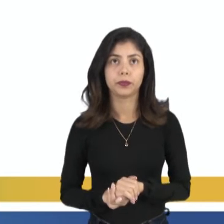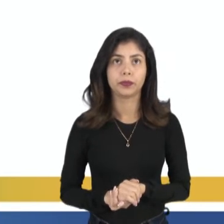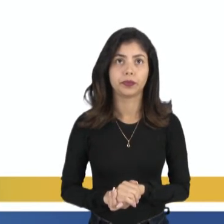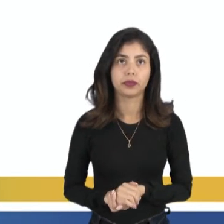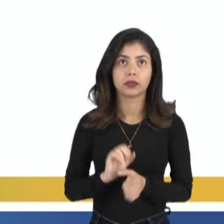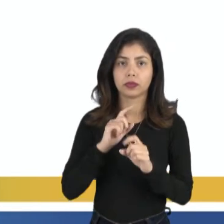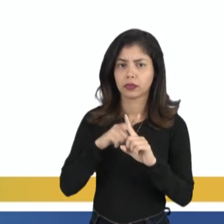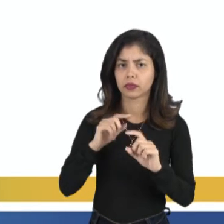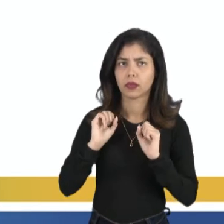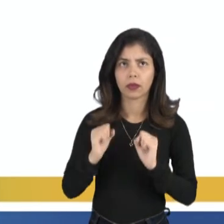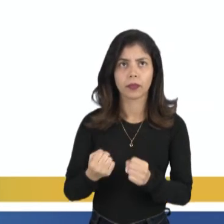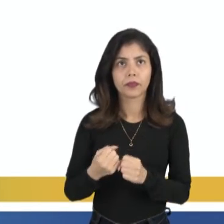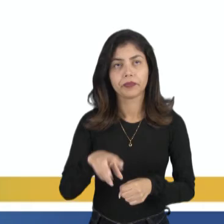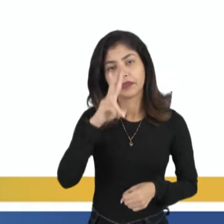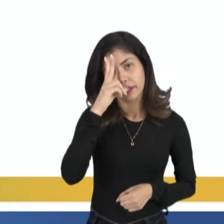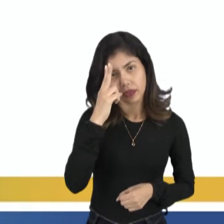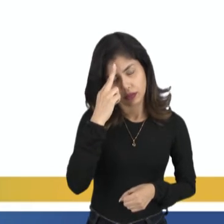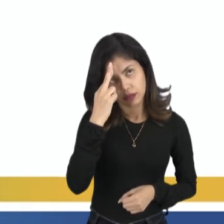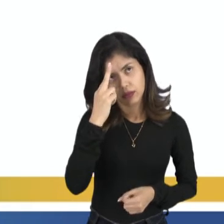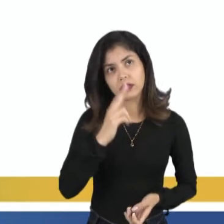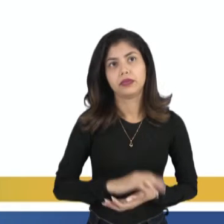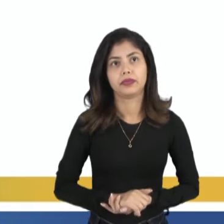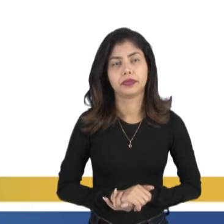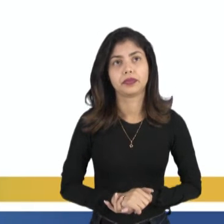peso. Temos aqui a força normal,